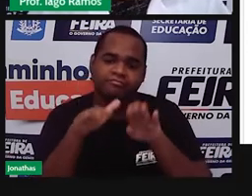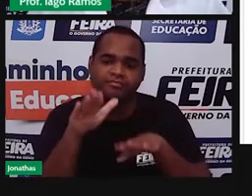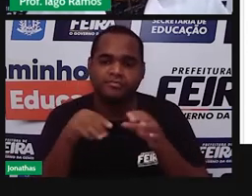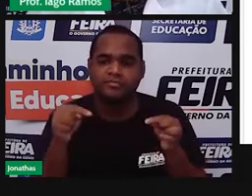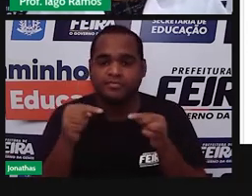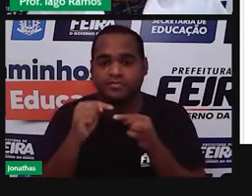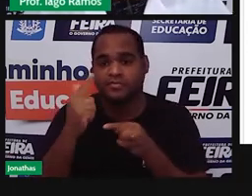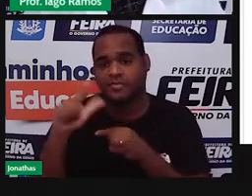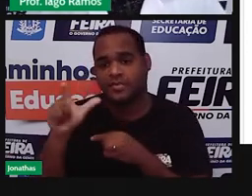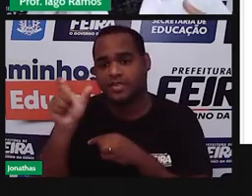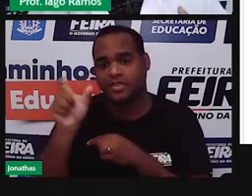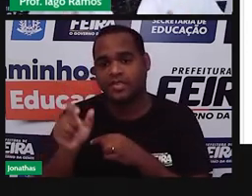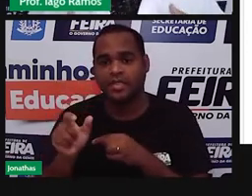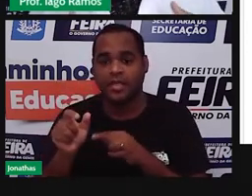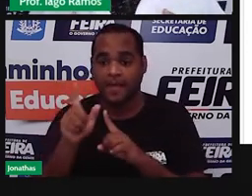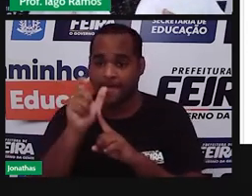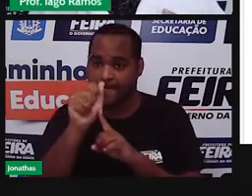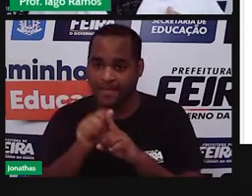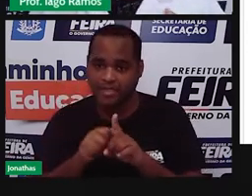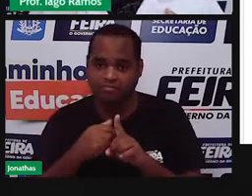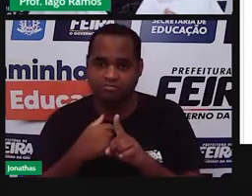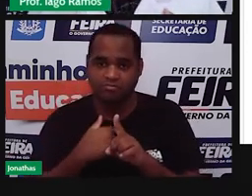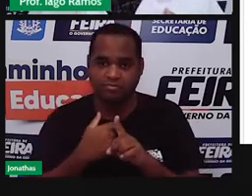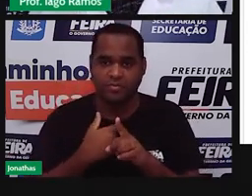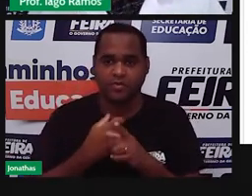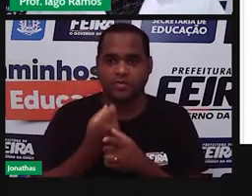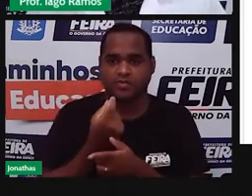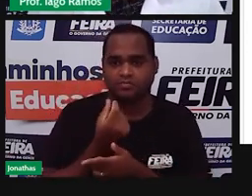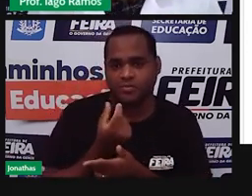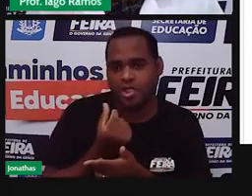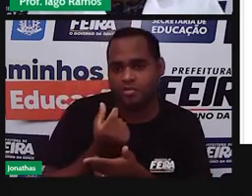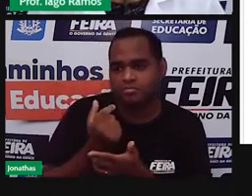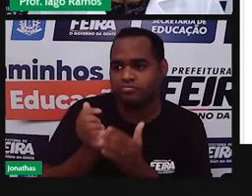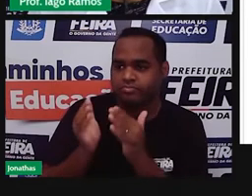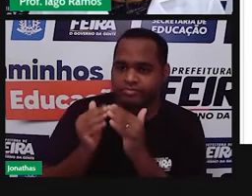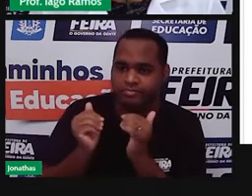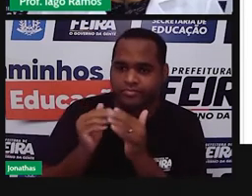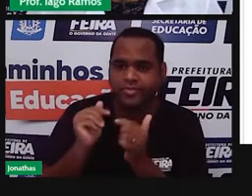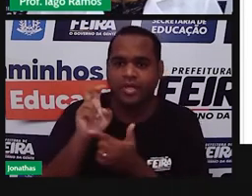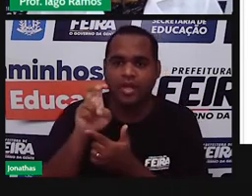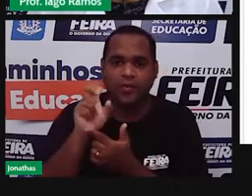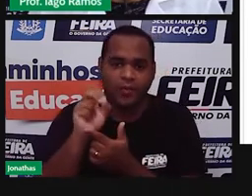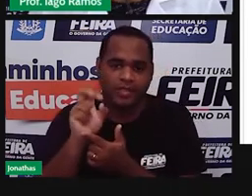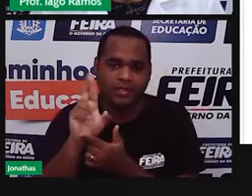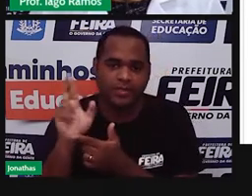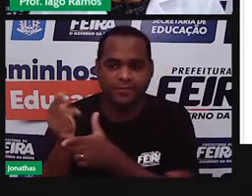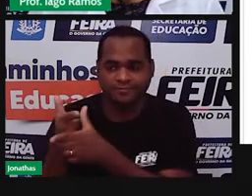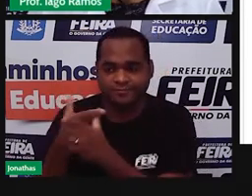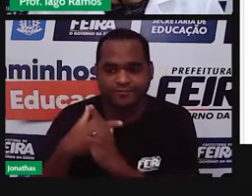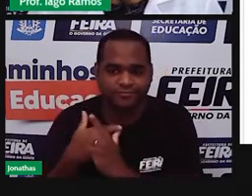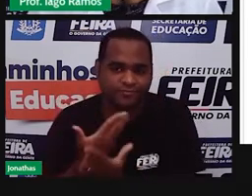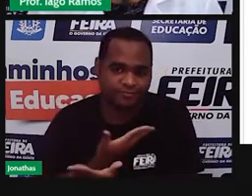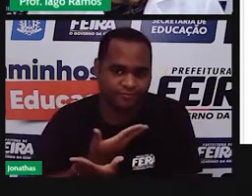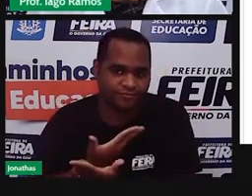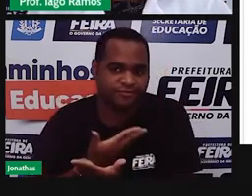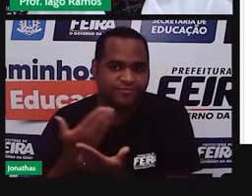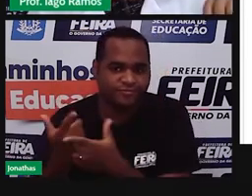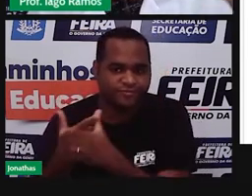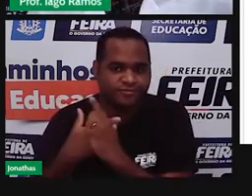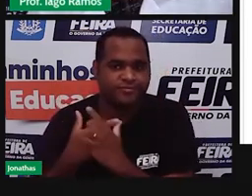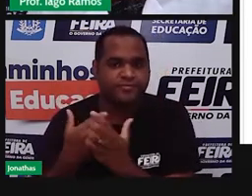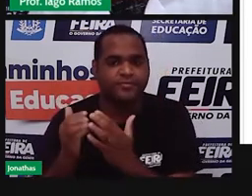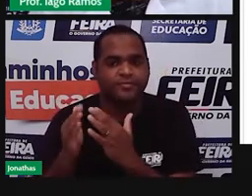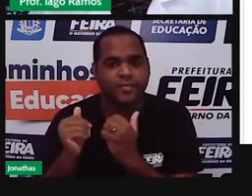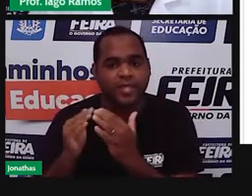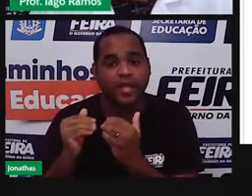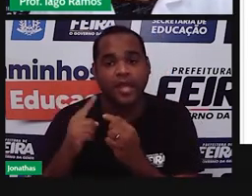em um determinado mês eu pedi R$ 50 emprestado a um amigo.